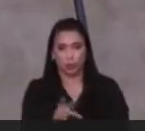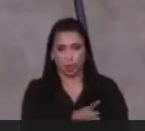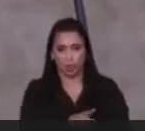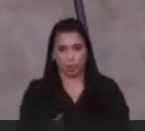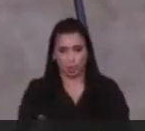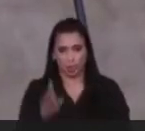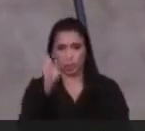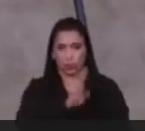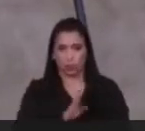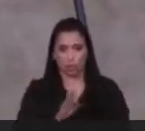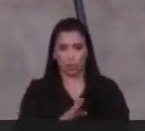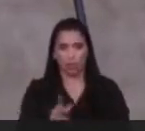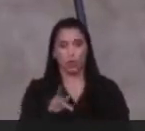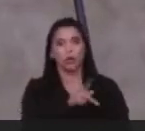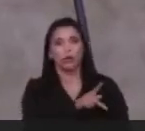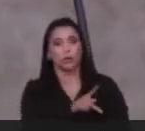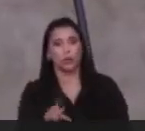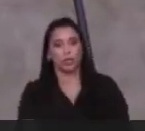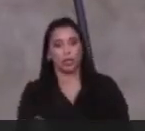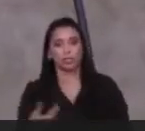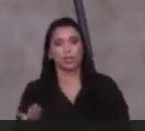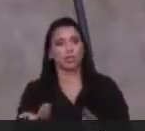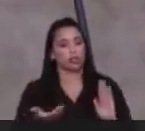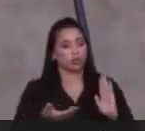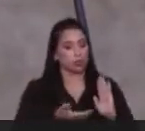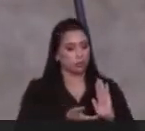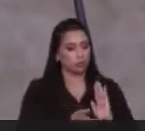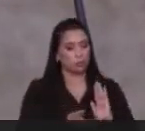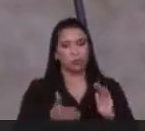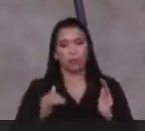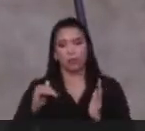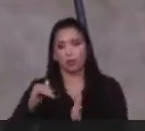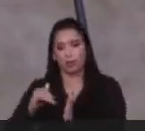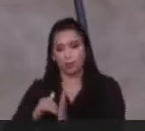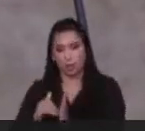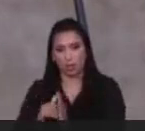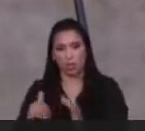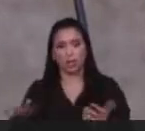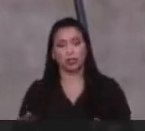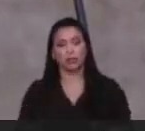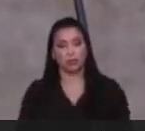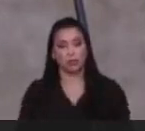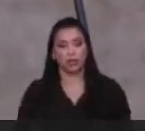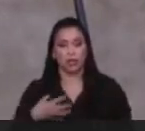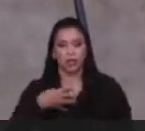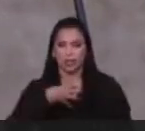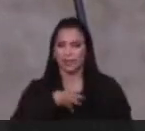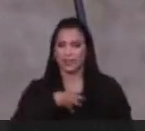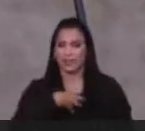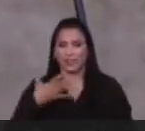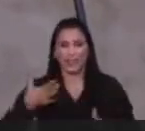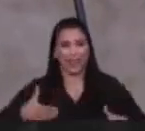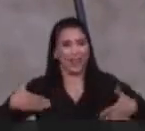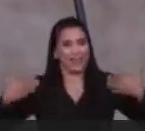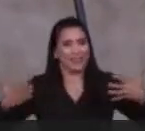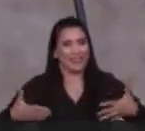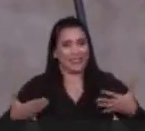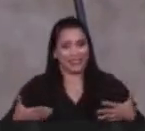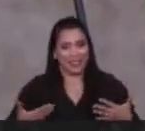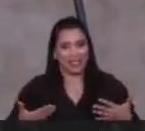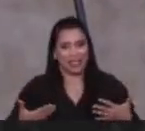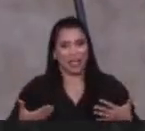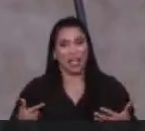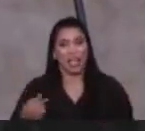dos presidentes do Congresso Nacional e da Câmara dos Deputados, para minha enorme alegria,